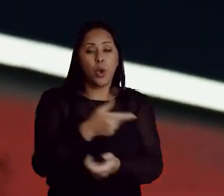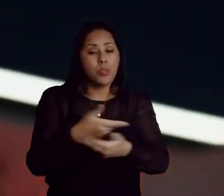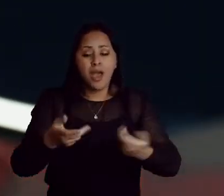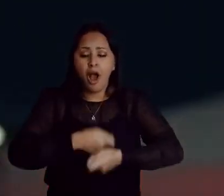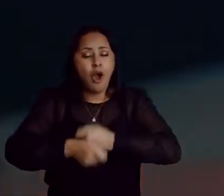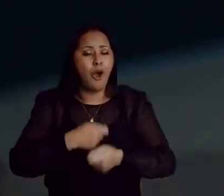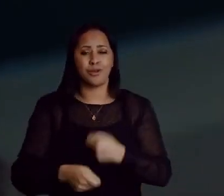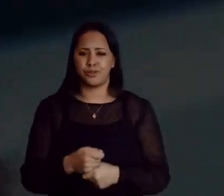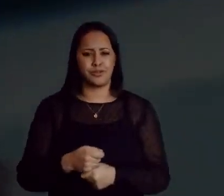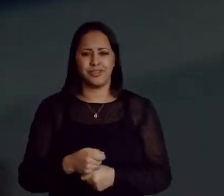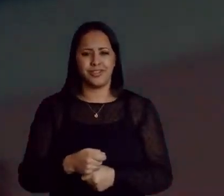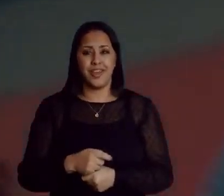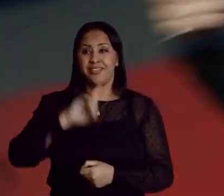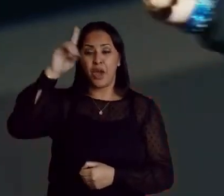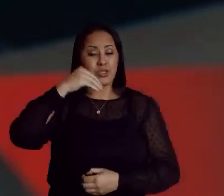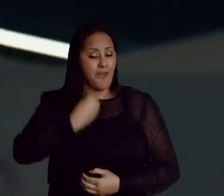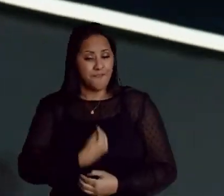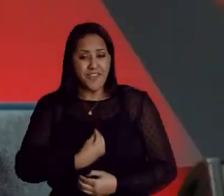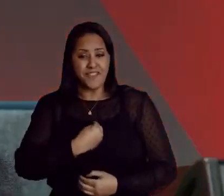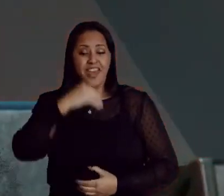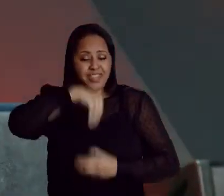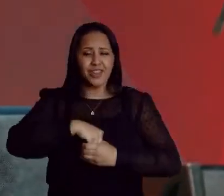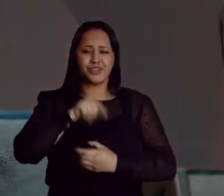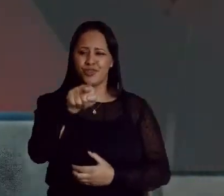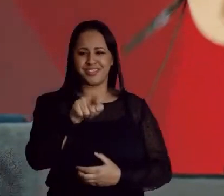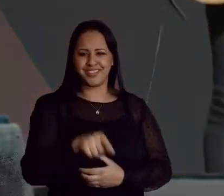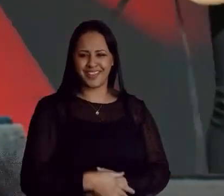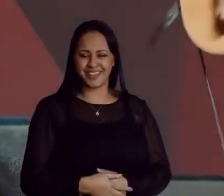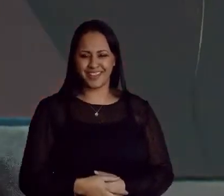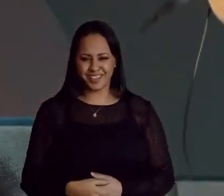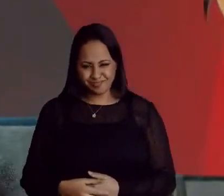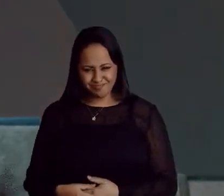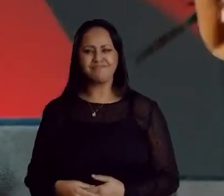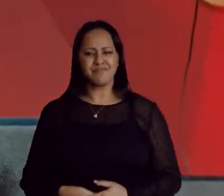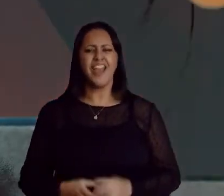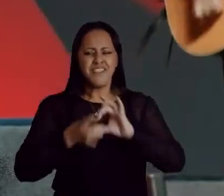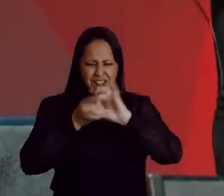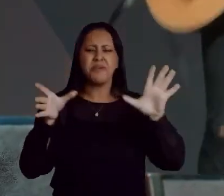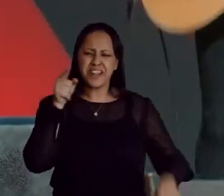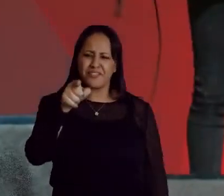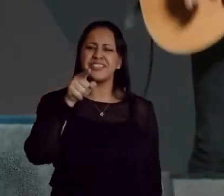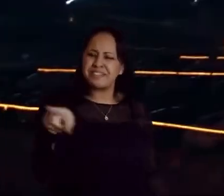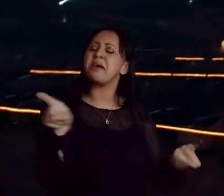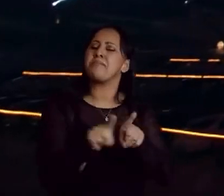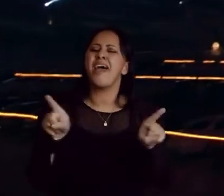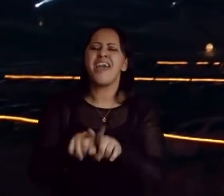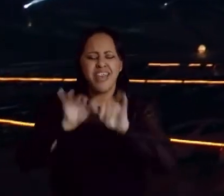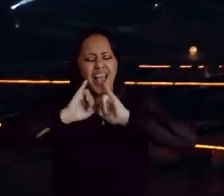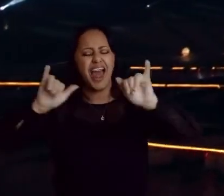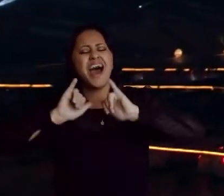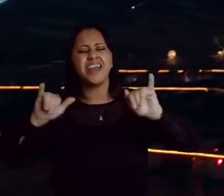negócio. Deus é com você, meu irmão. Isso, o vamos, Deus vamos, que vamos. Me libertou vai te libertar também. Declare isso ao